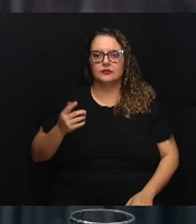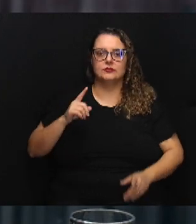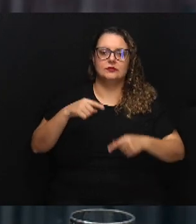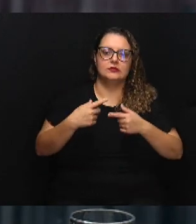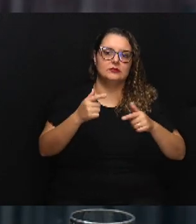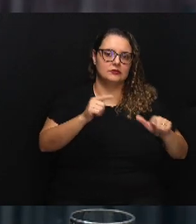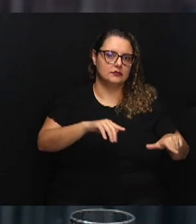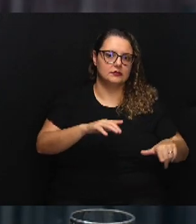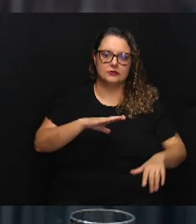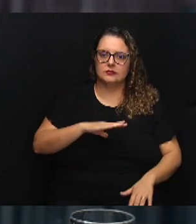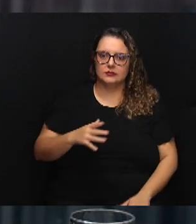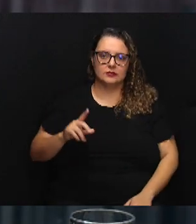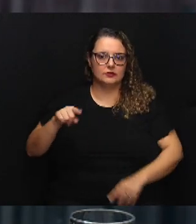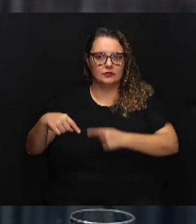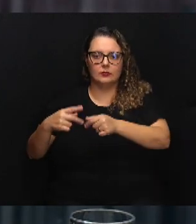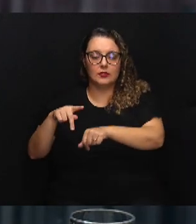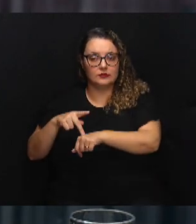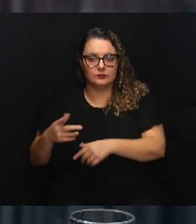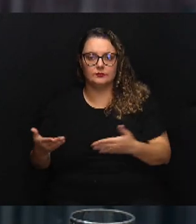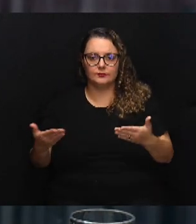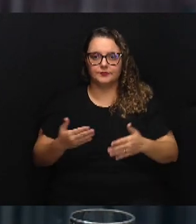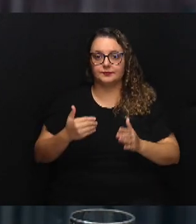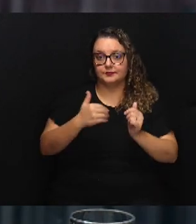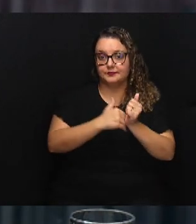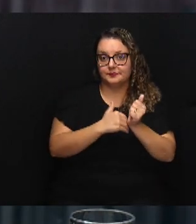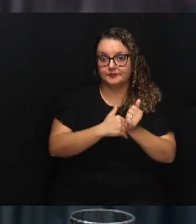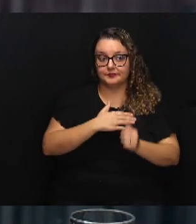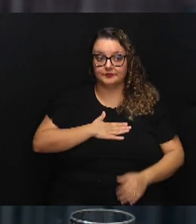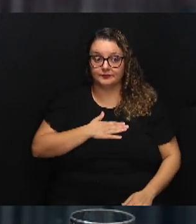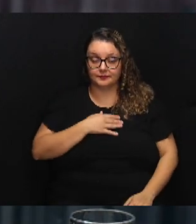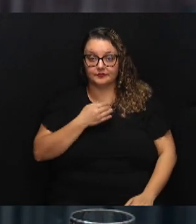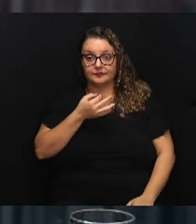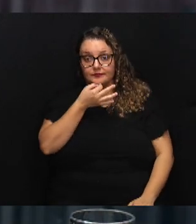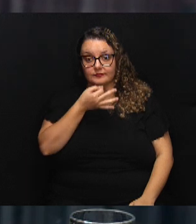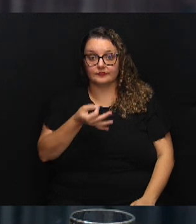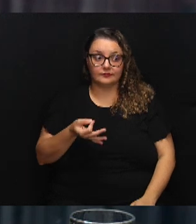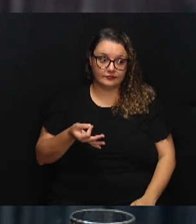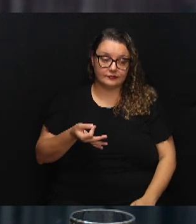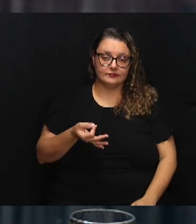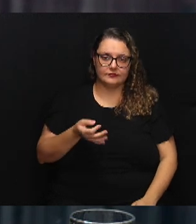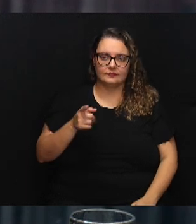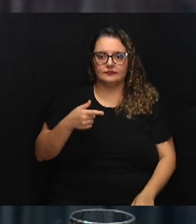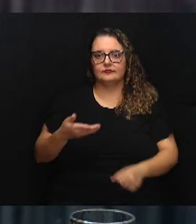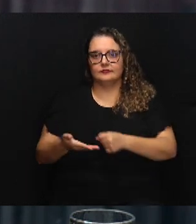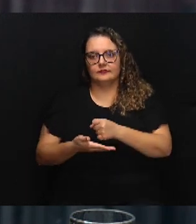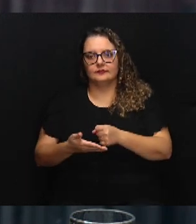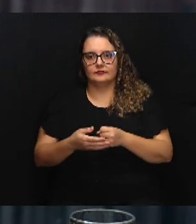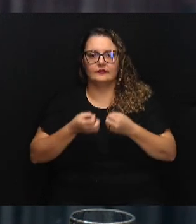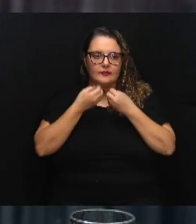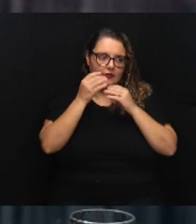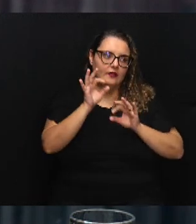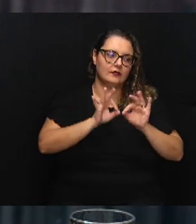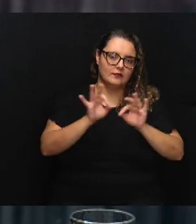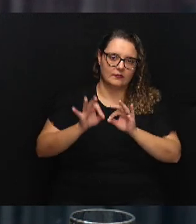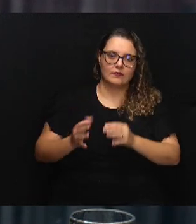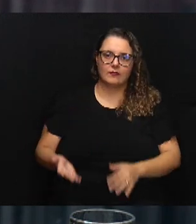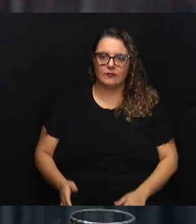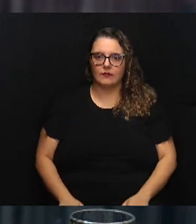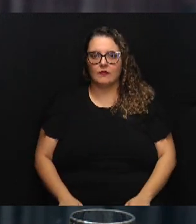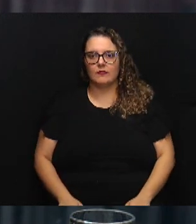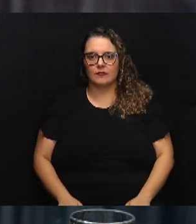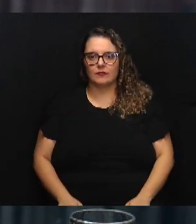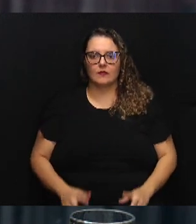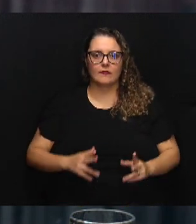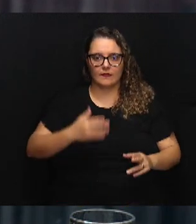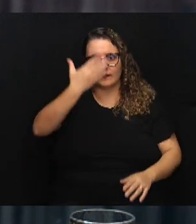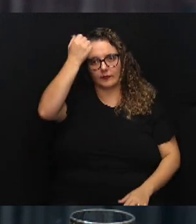país. Hoje, o segredo da viagem, na minha opinião, né, é basicamente um bom planejamento. Que nem a Rúbia falou,